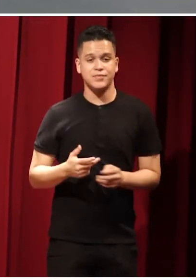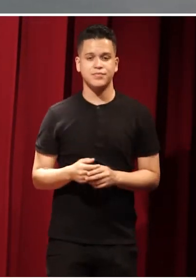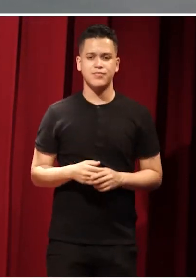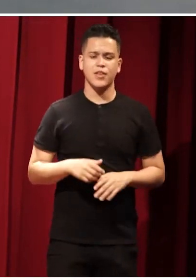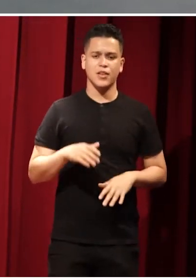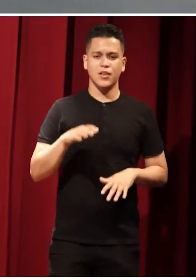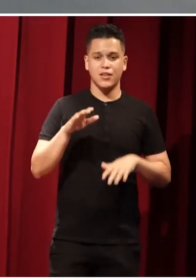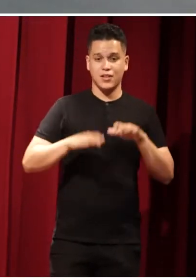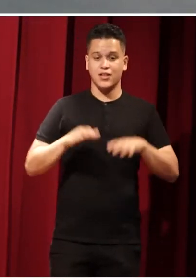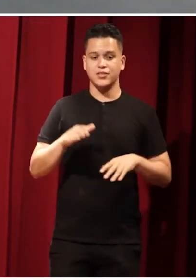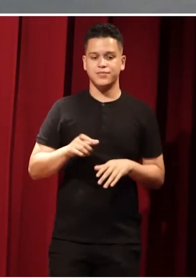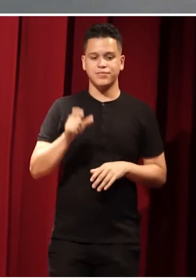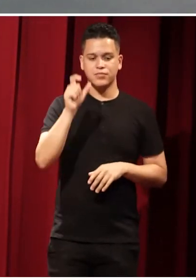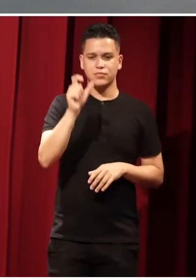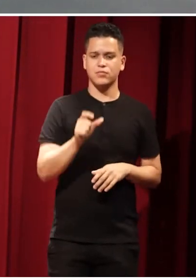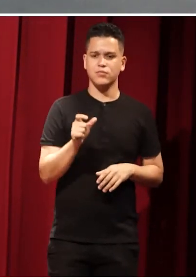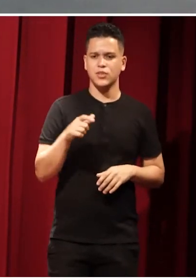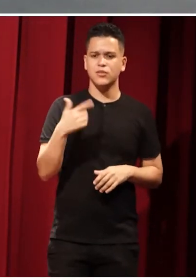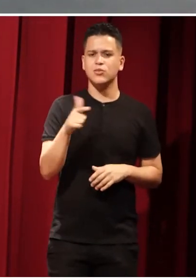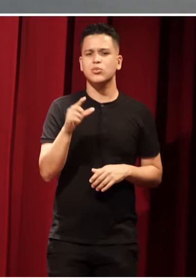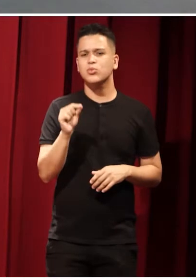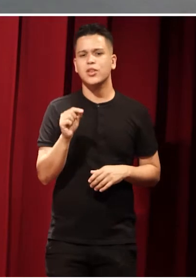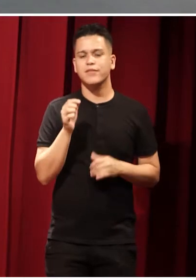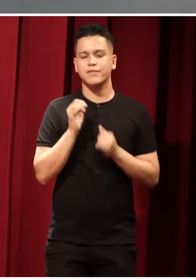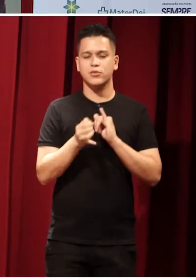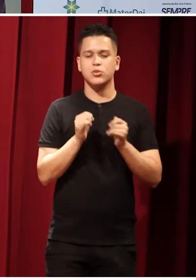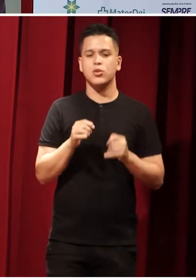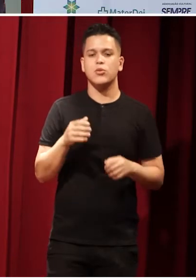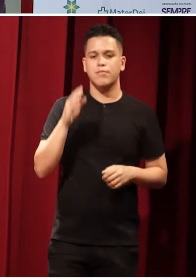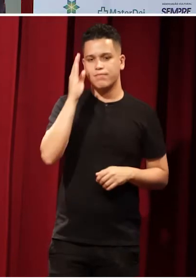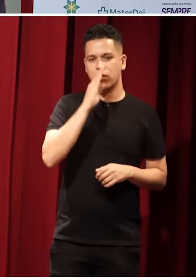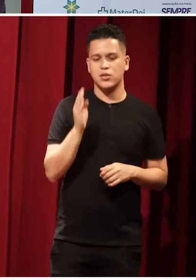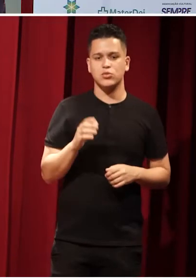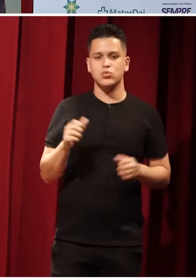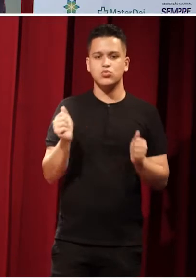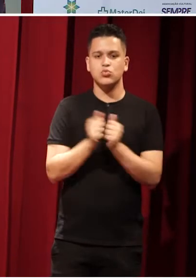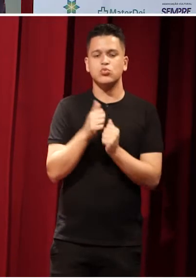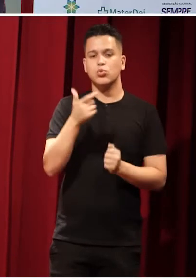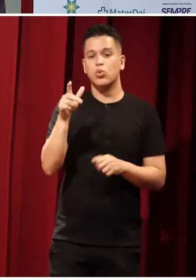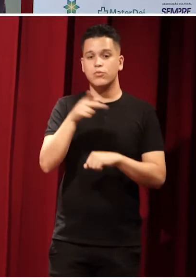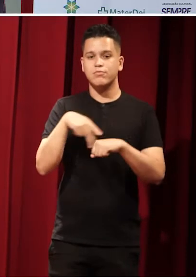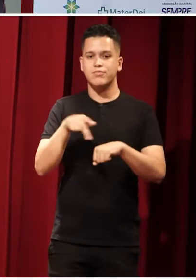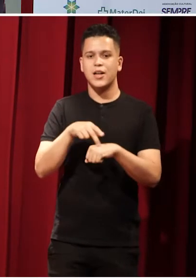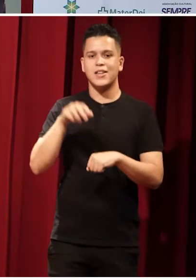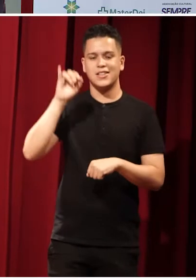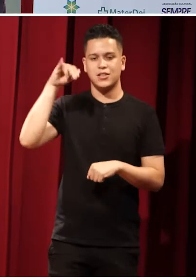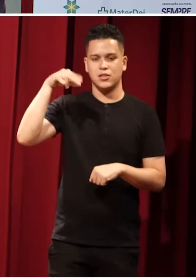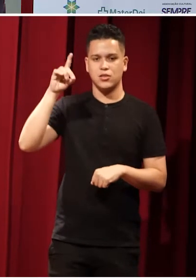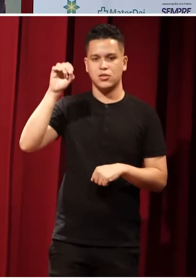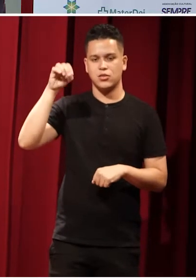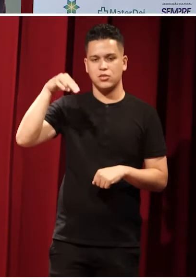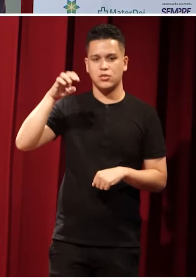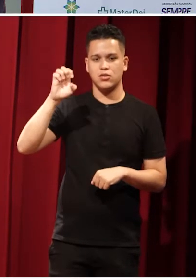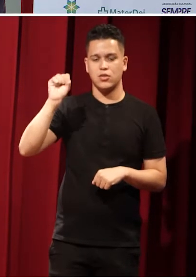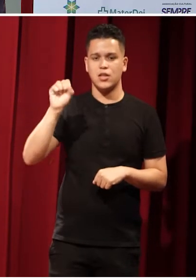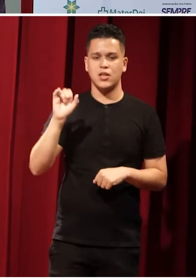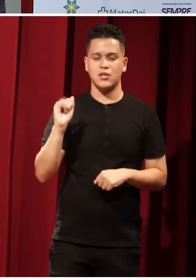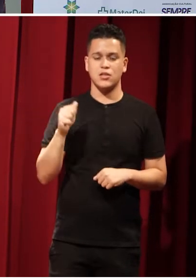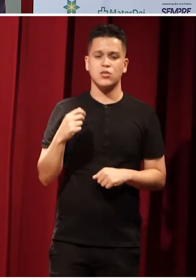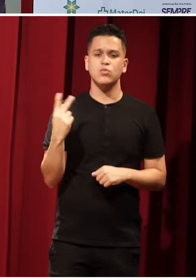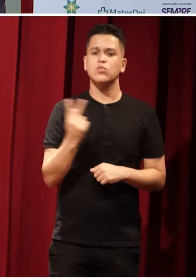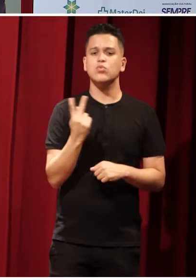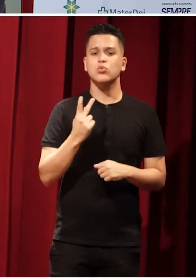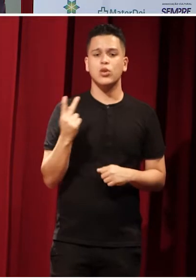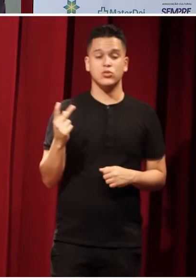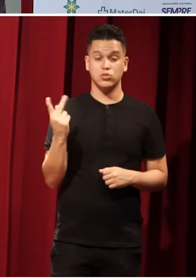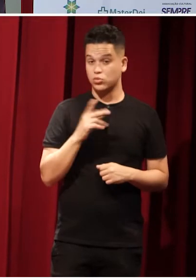ter. O Brasil, junto com a Indonésia... Um homem observa atentamente. Brasil e Indonésia são os 2 únicos países do